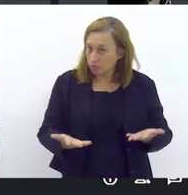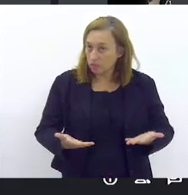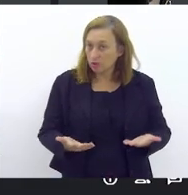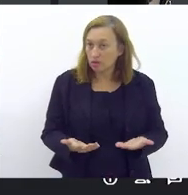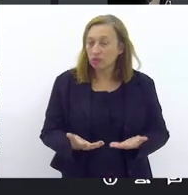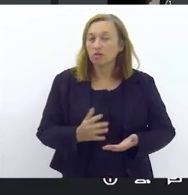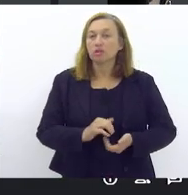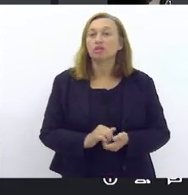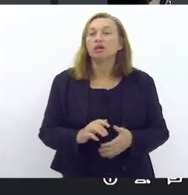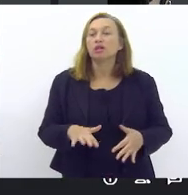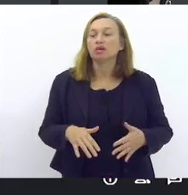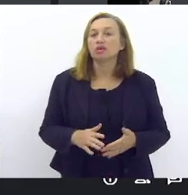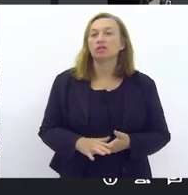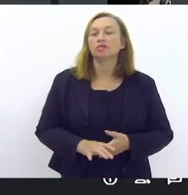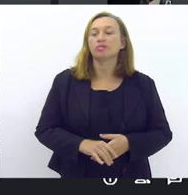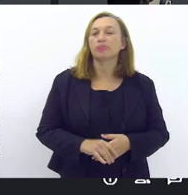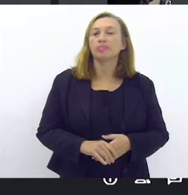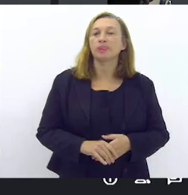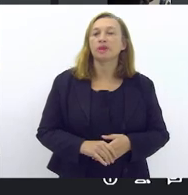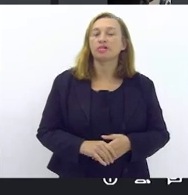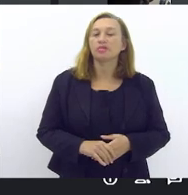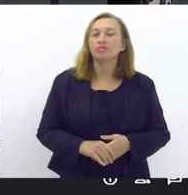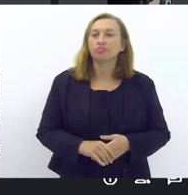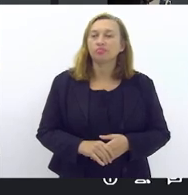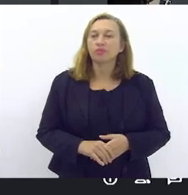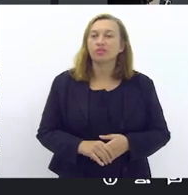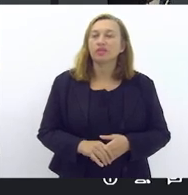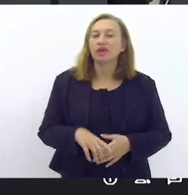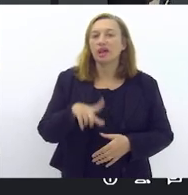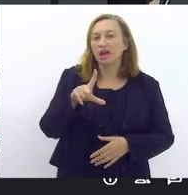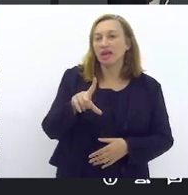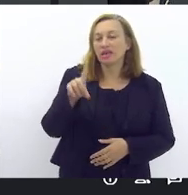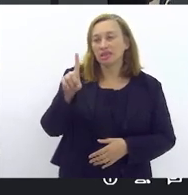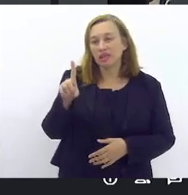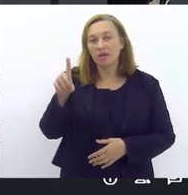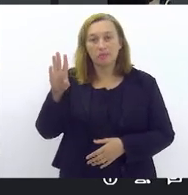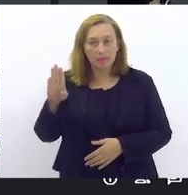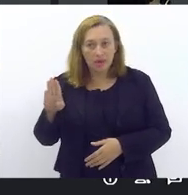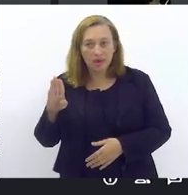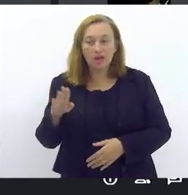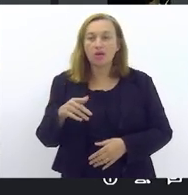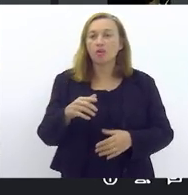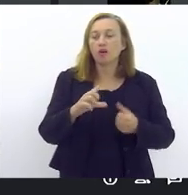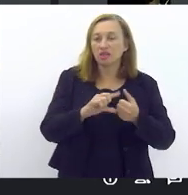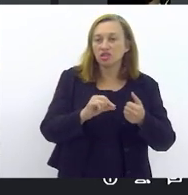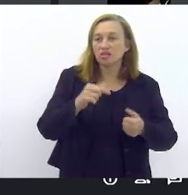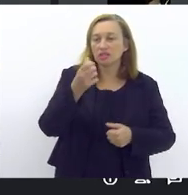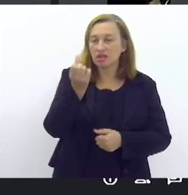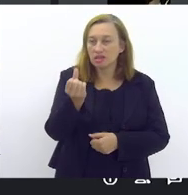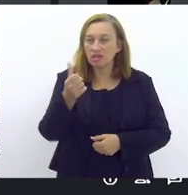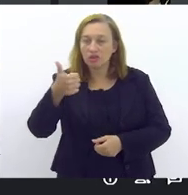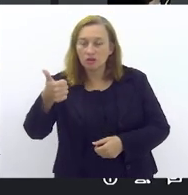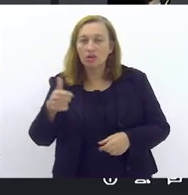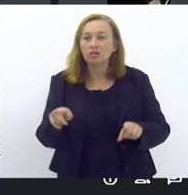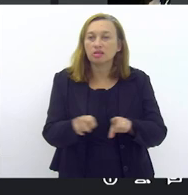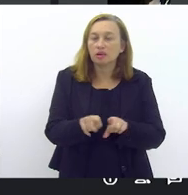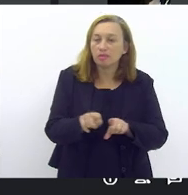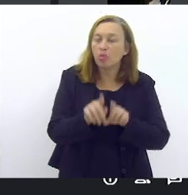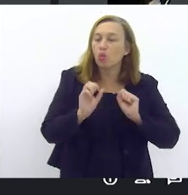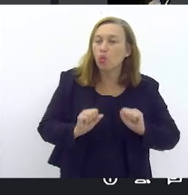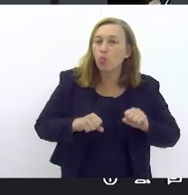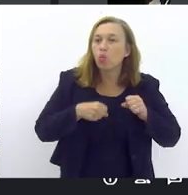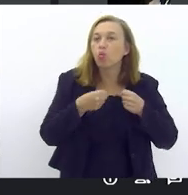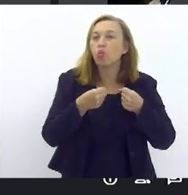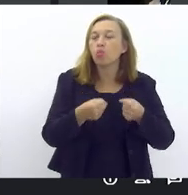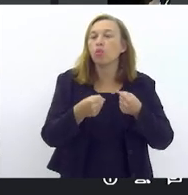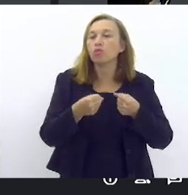estão todas dadas do ponto de vista legal. Tem a LDB, o artigo 61, né? E agora tem o reforço